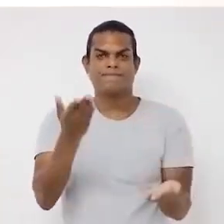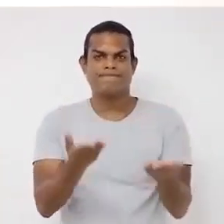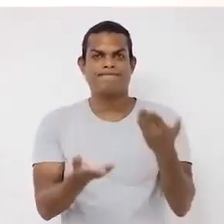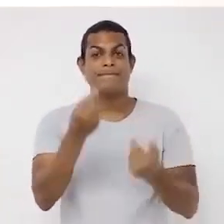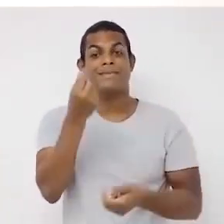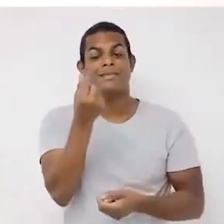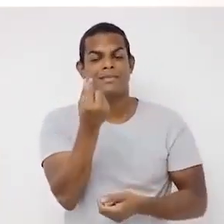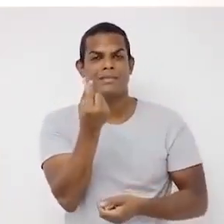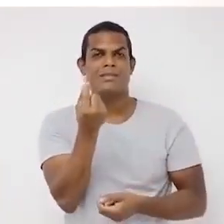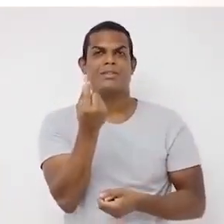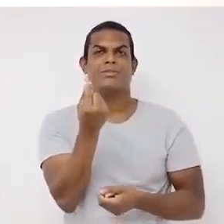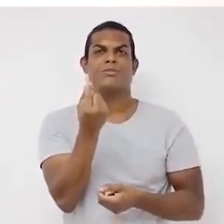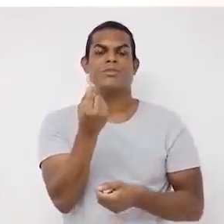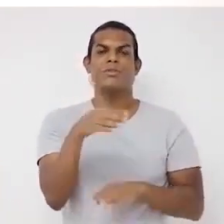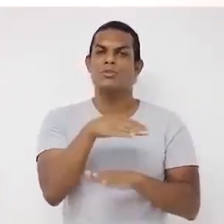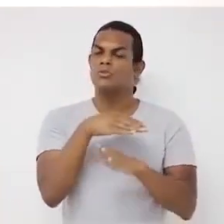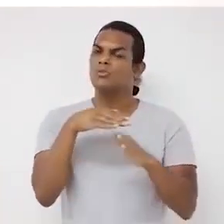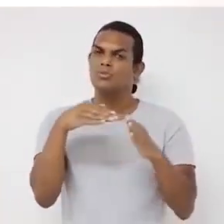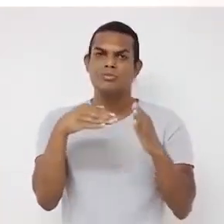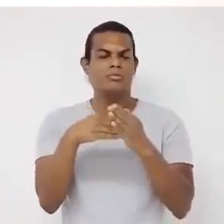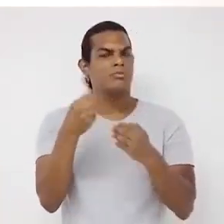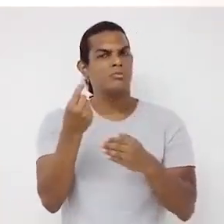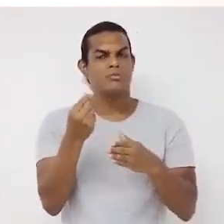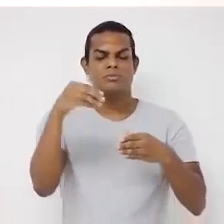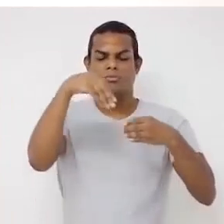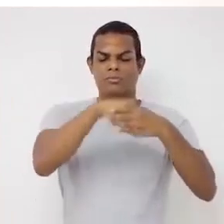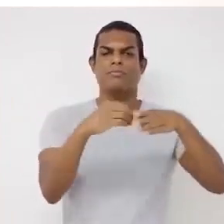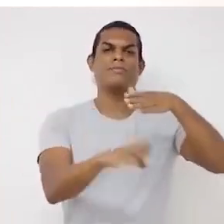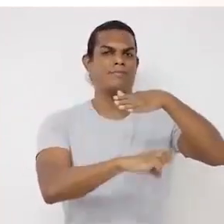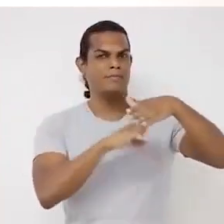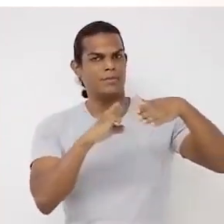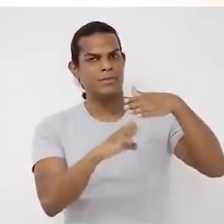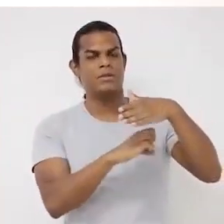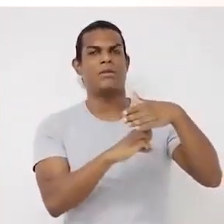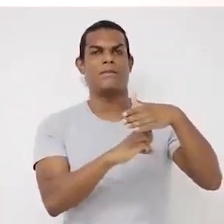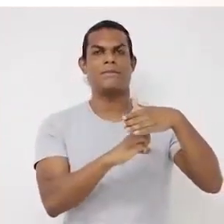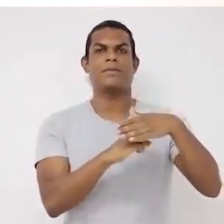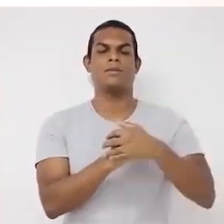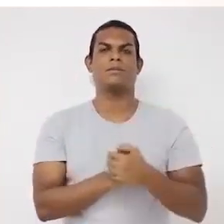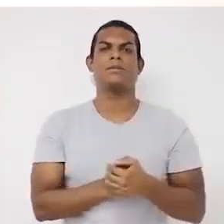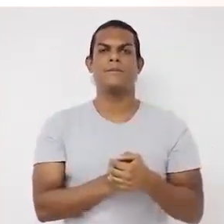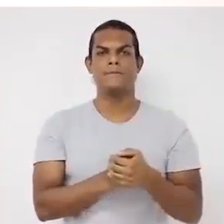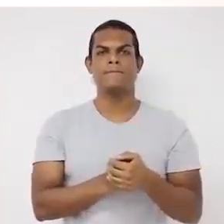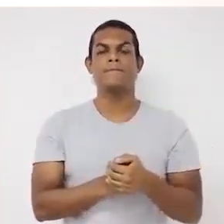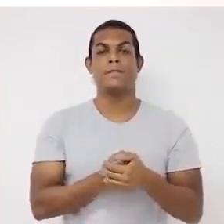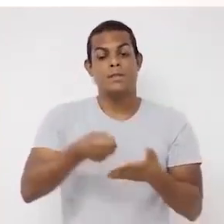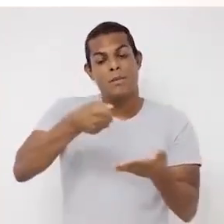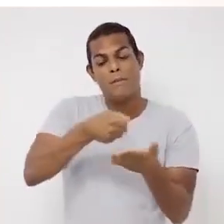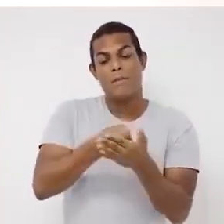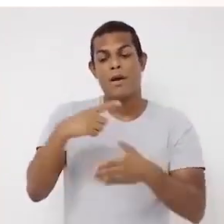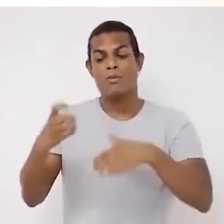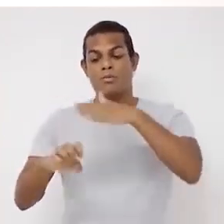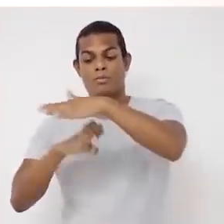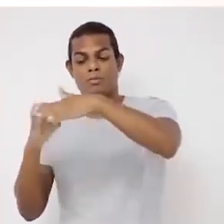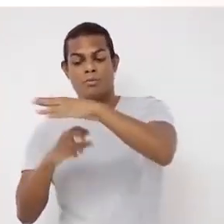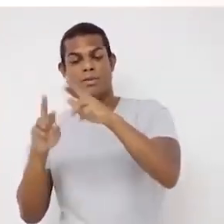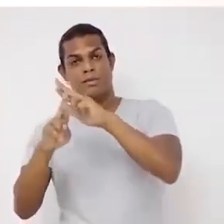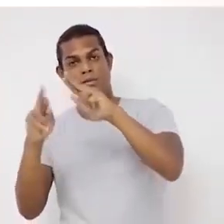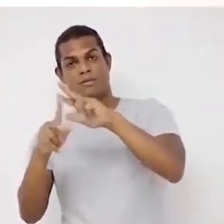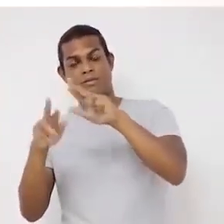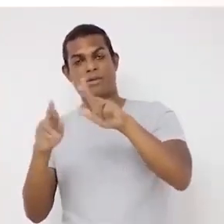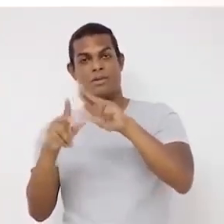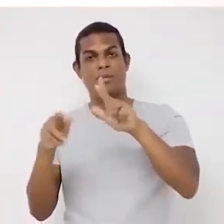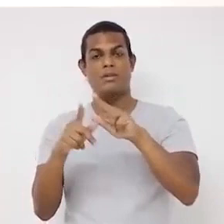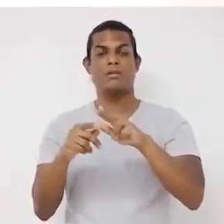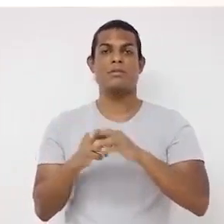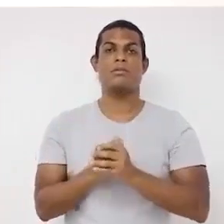da empresa, o total de recursos que tiveram origem de terceiros ou do capital próprio,